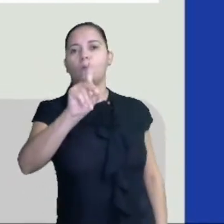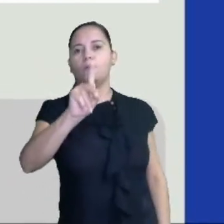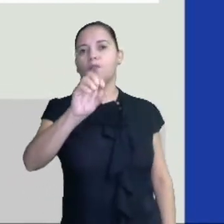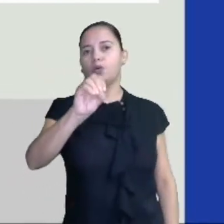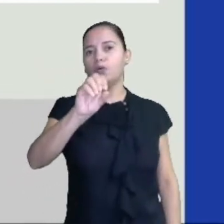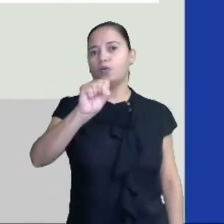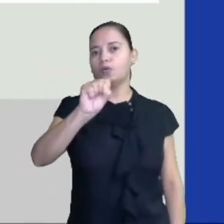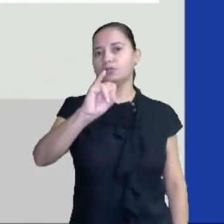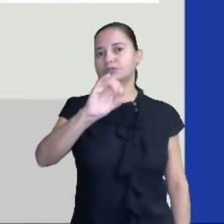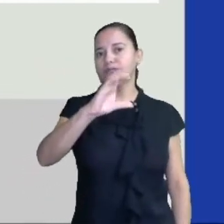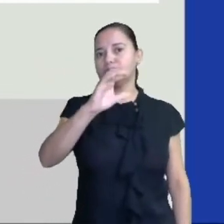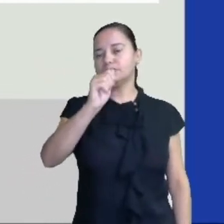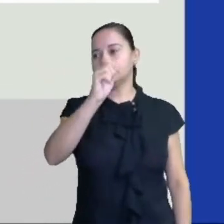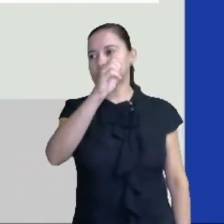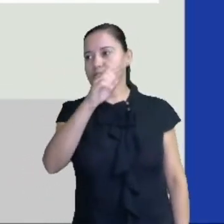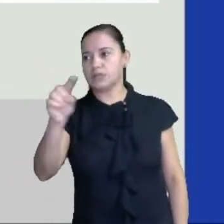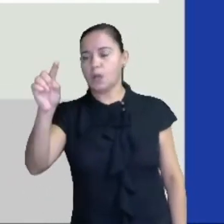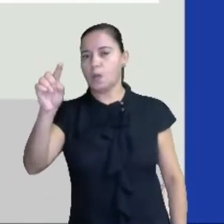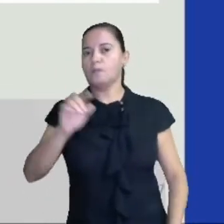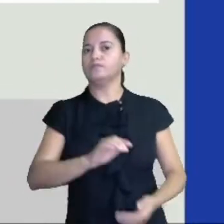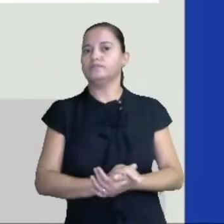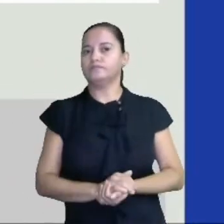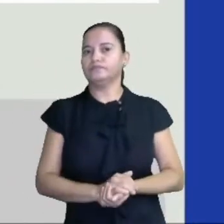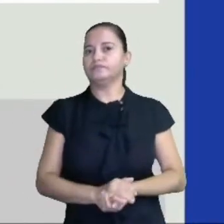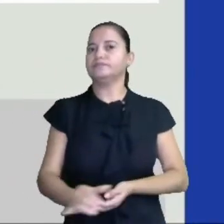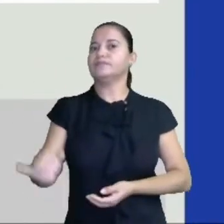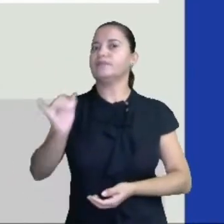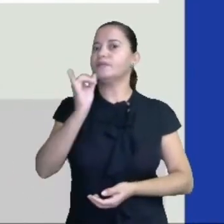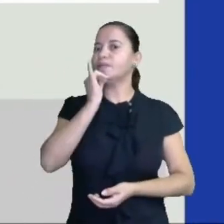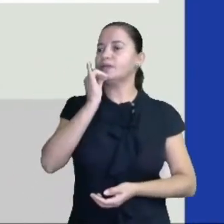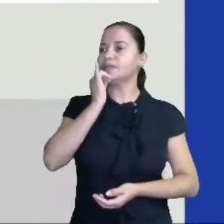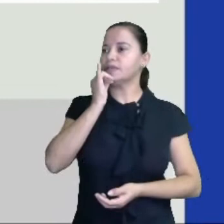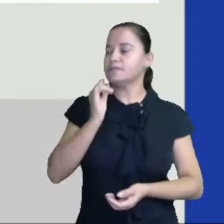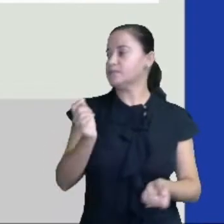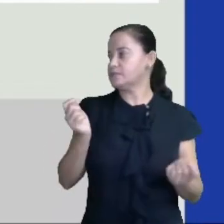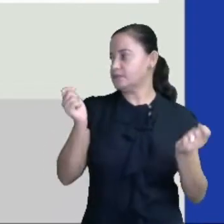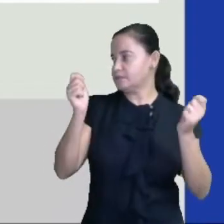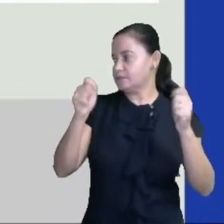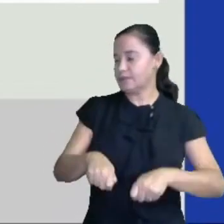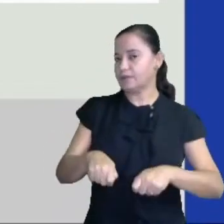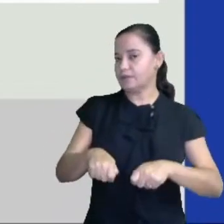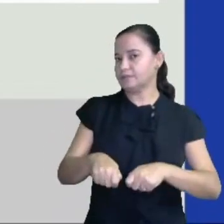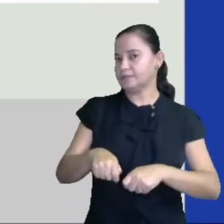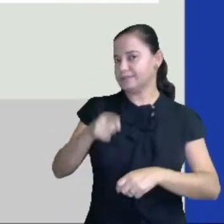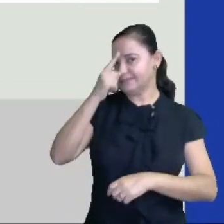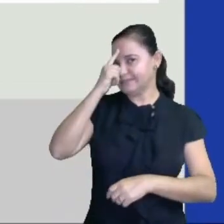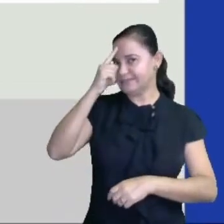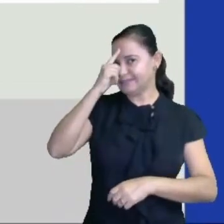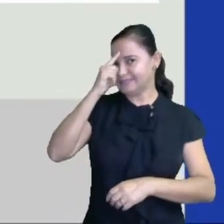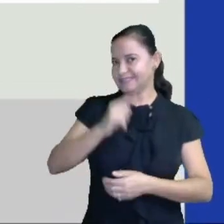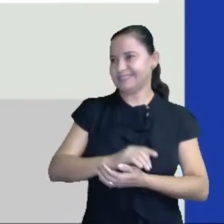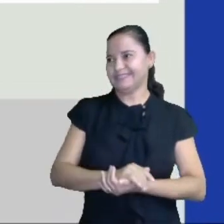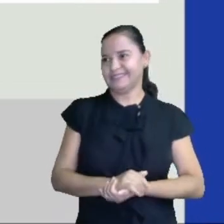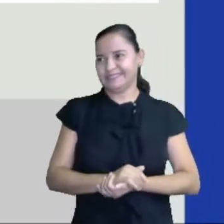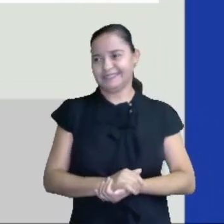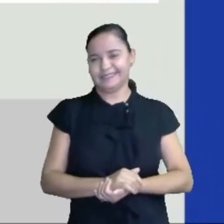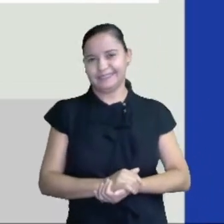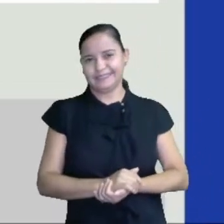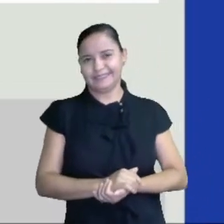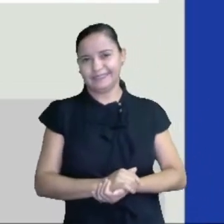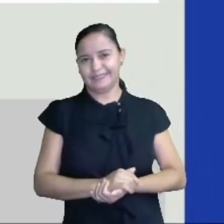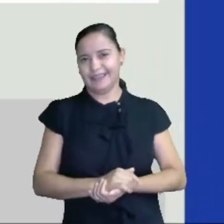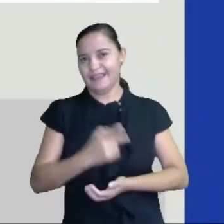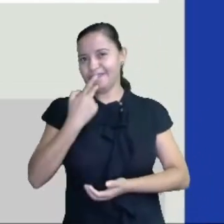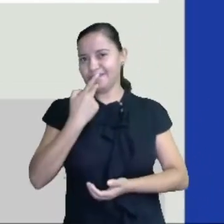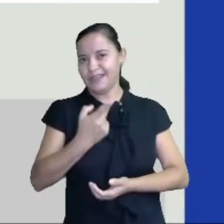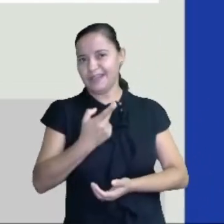Oposição. O exemplo que a gente pode utilizar no nosso dia a dia? Contradizer. Dizer